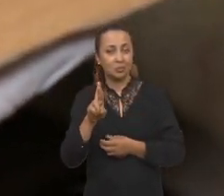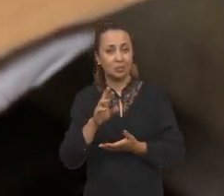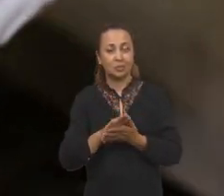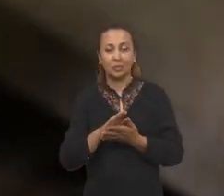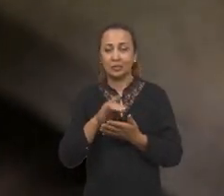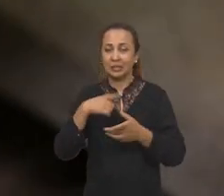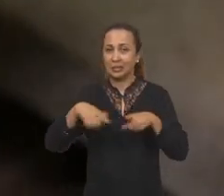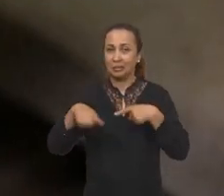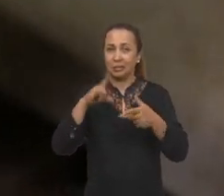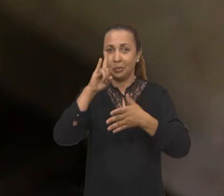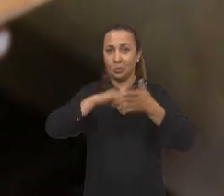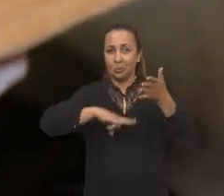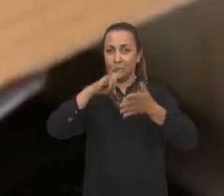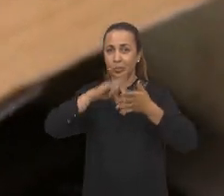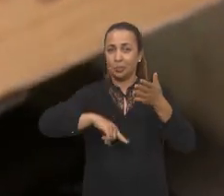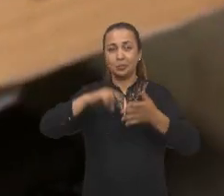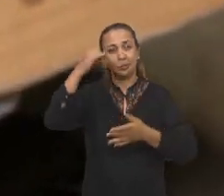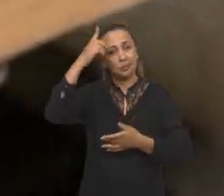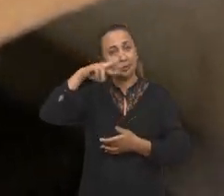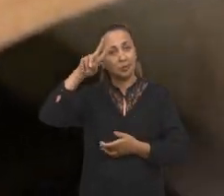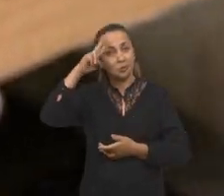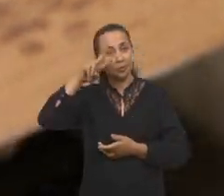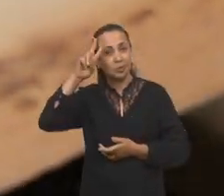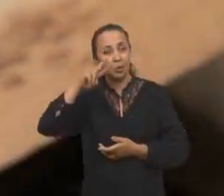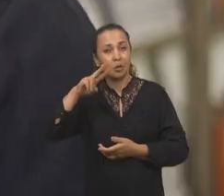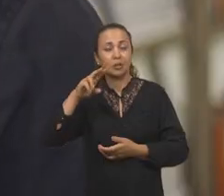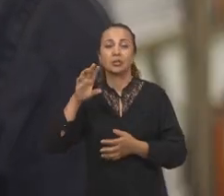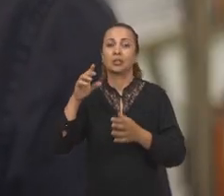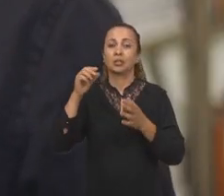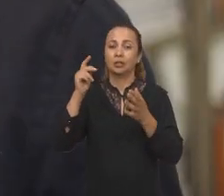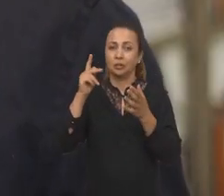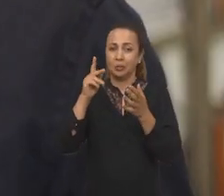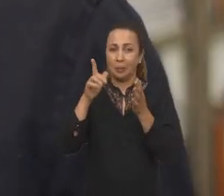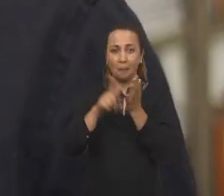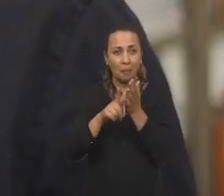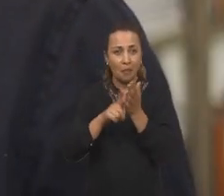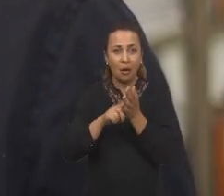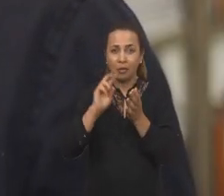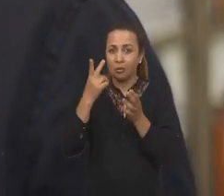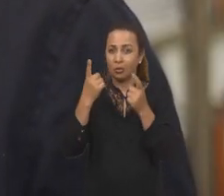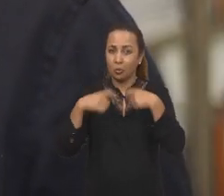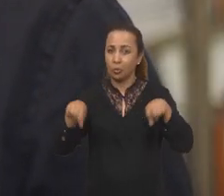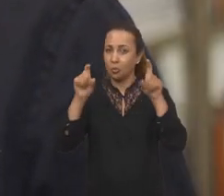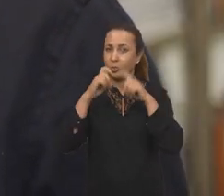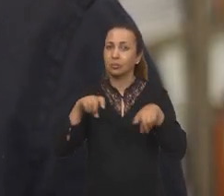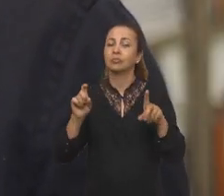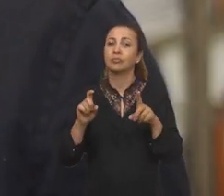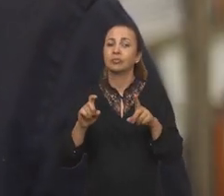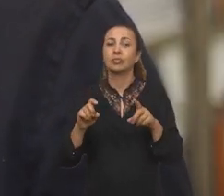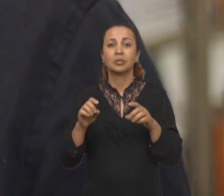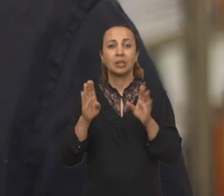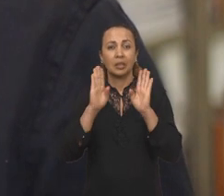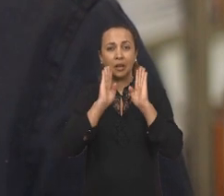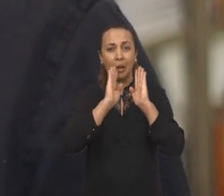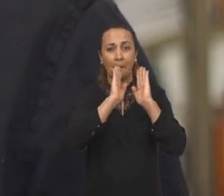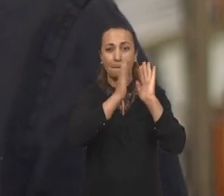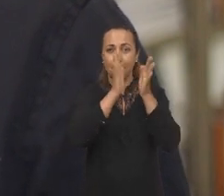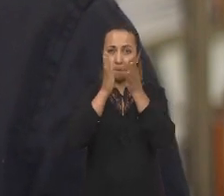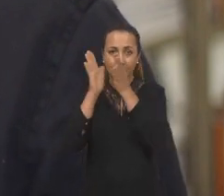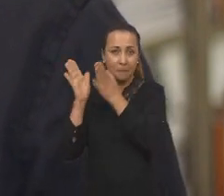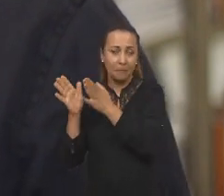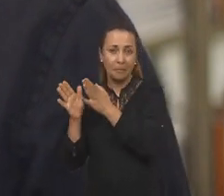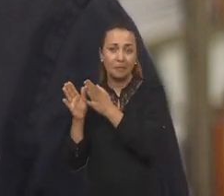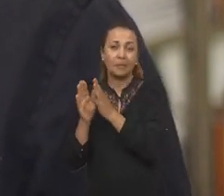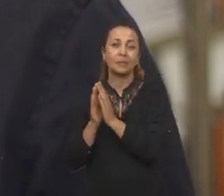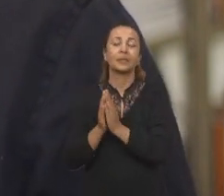trabalha com documentos históricos seja ele físico ou digitalizada E aí com bibliografias com